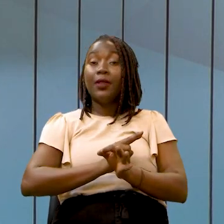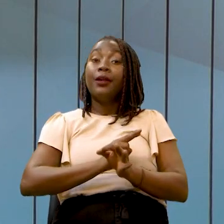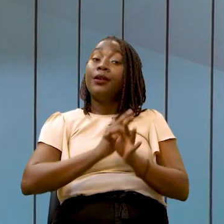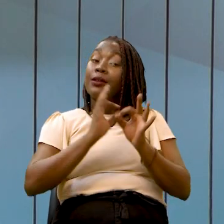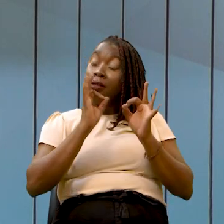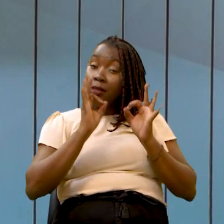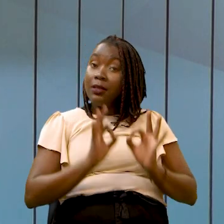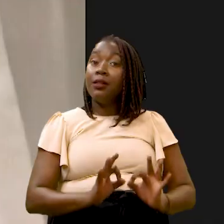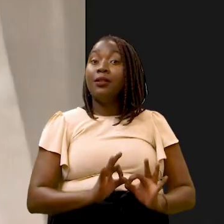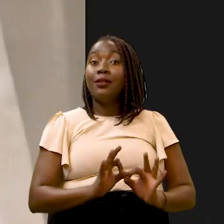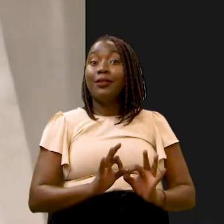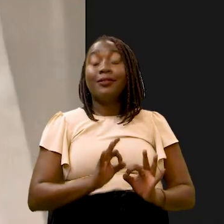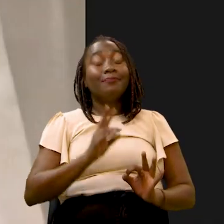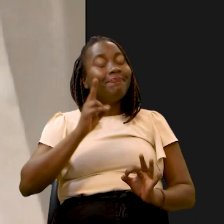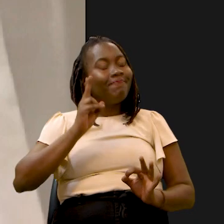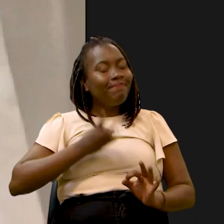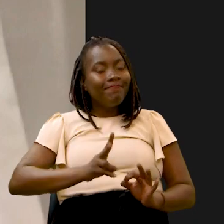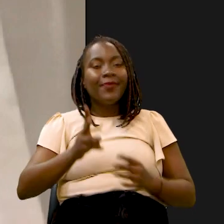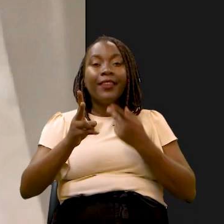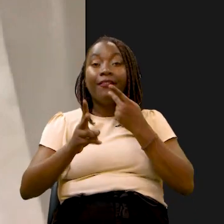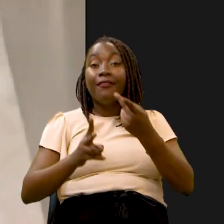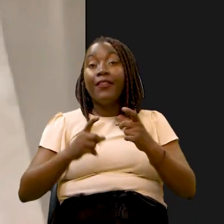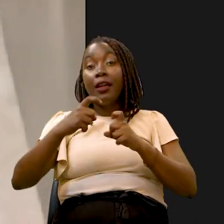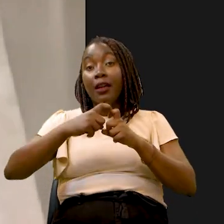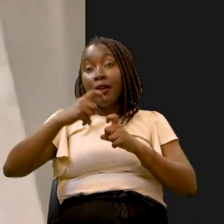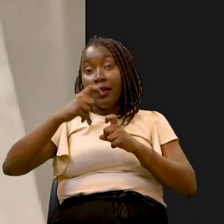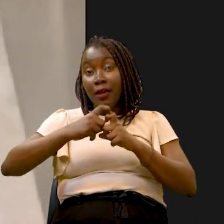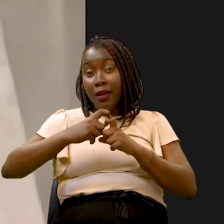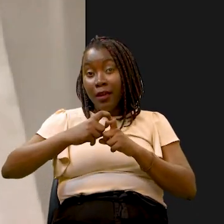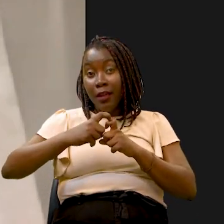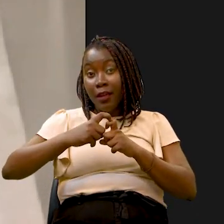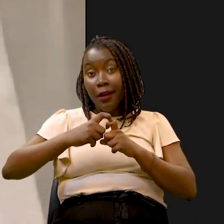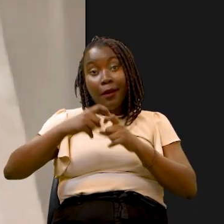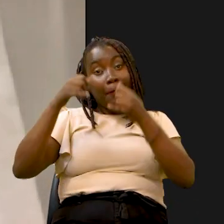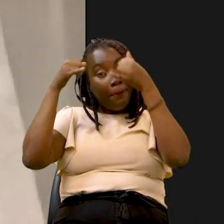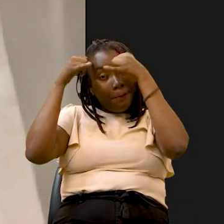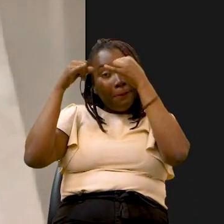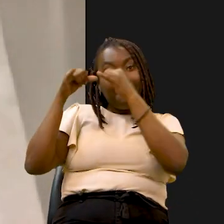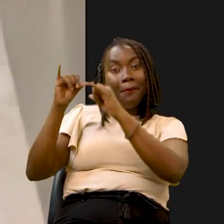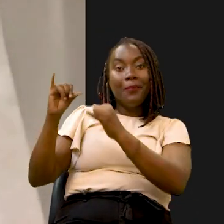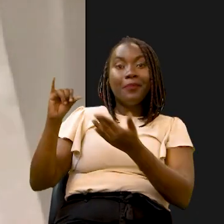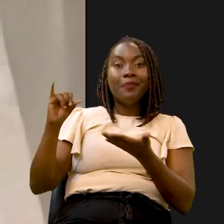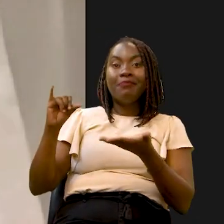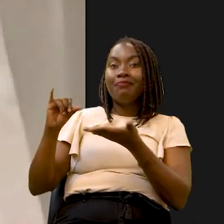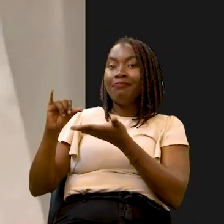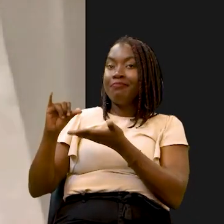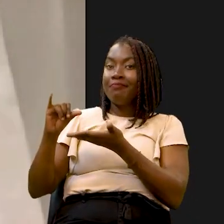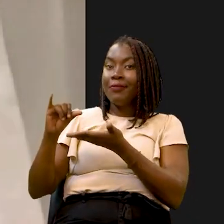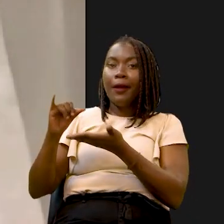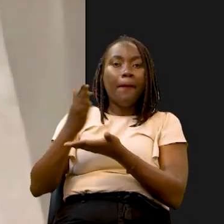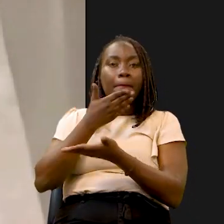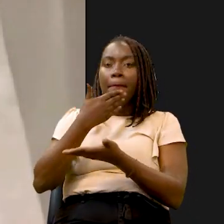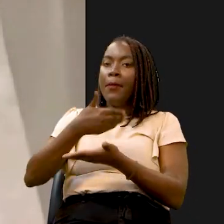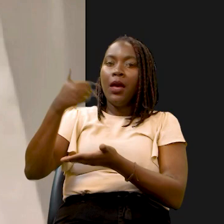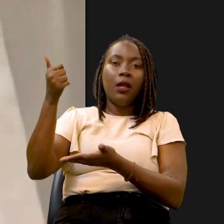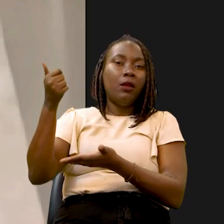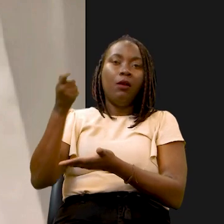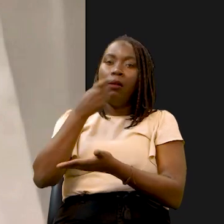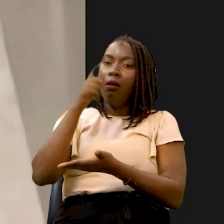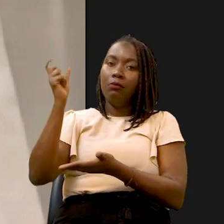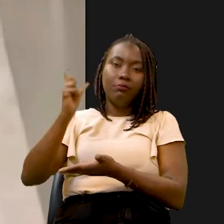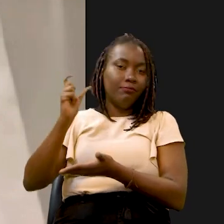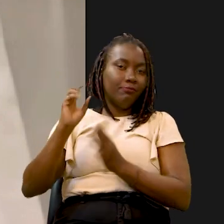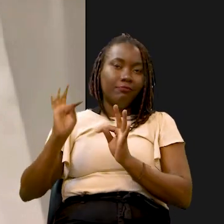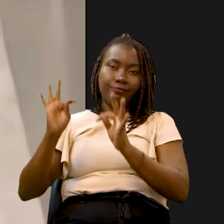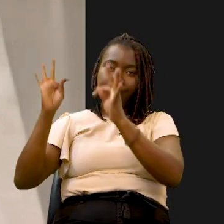solar mesmo, né? Com certeza. Como sempre se diz na medicina, né, a prevenção é sempre